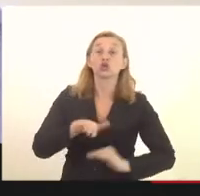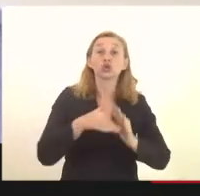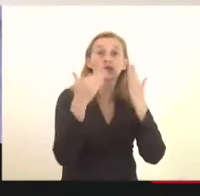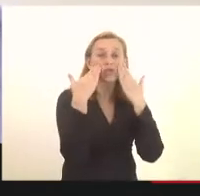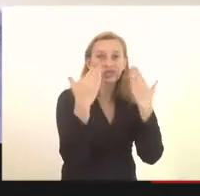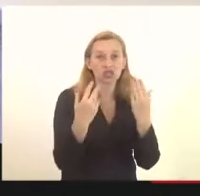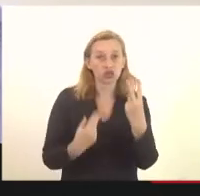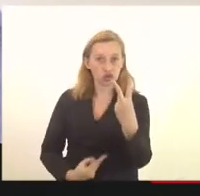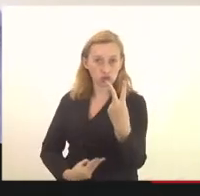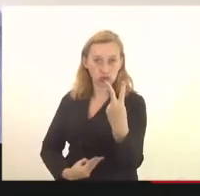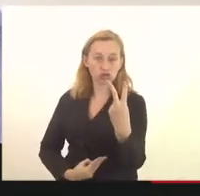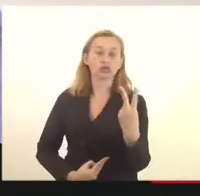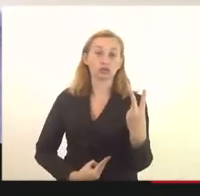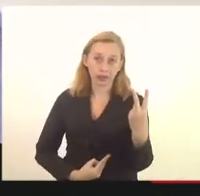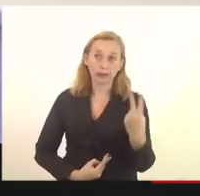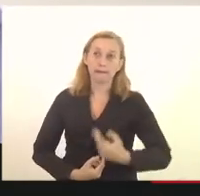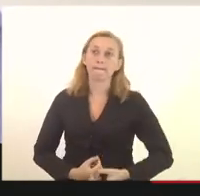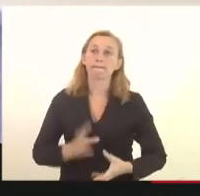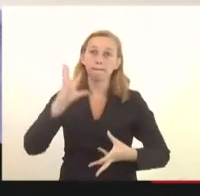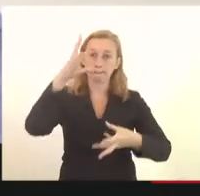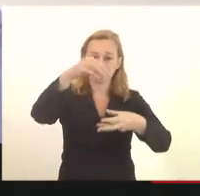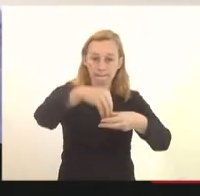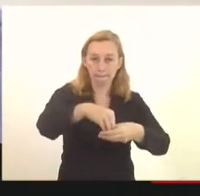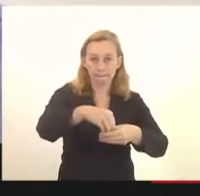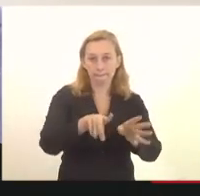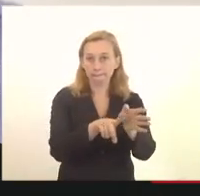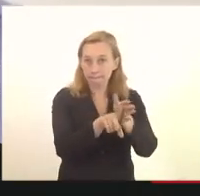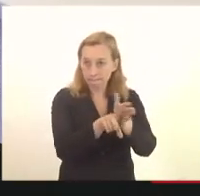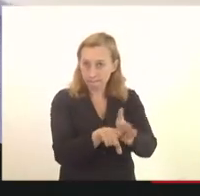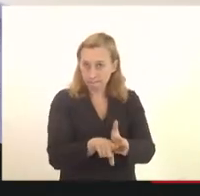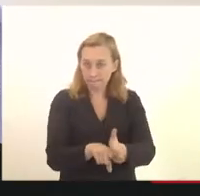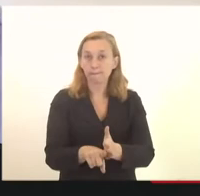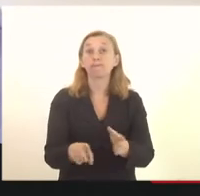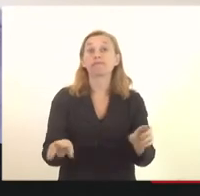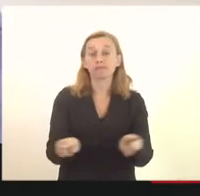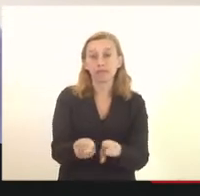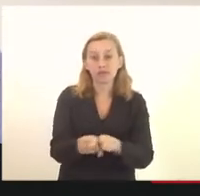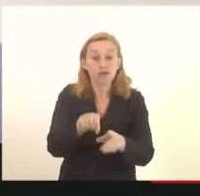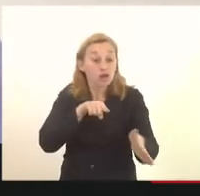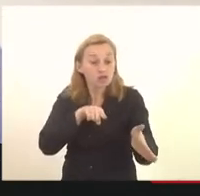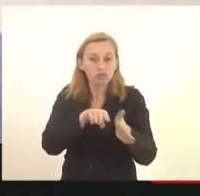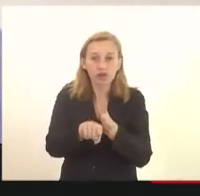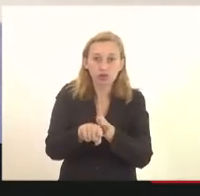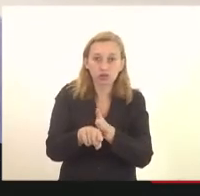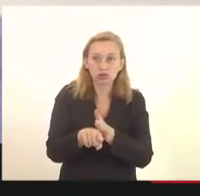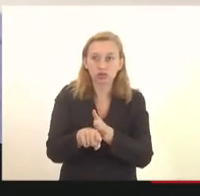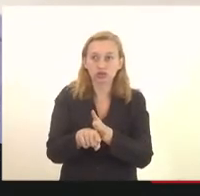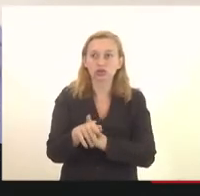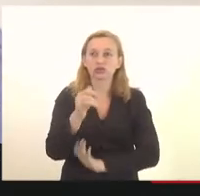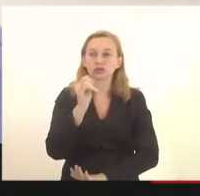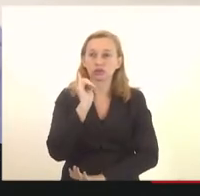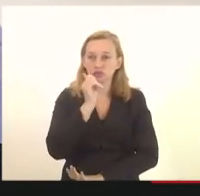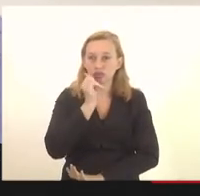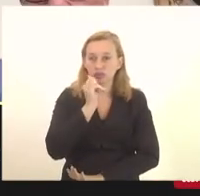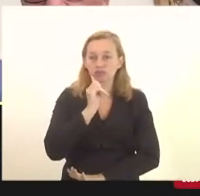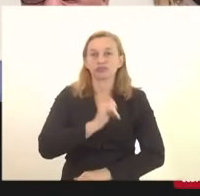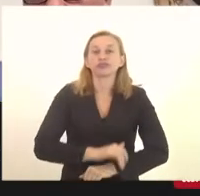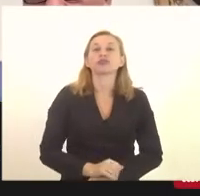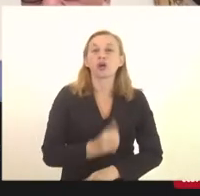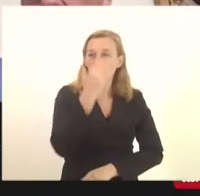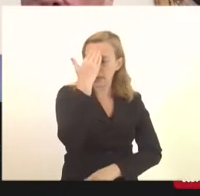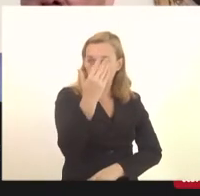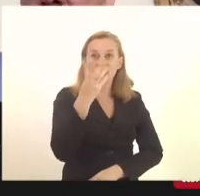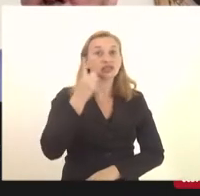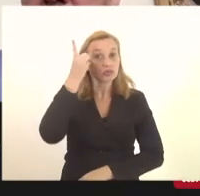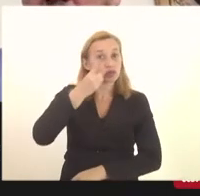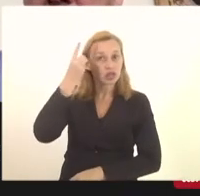duas apresentações para análise e as perguntas que serão feitas aqui pelo relator. Obrigado, deputado